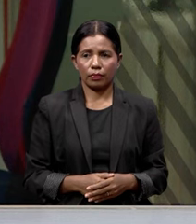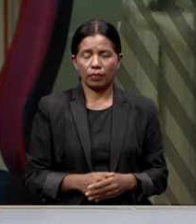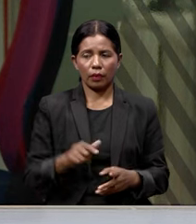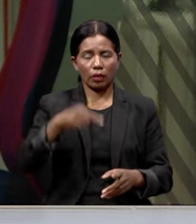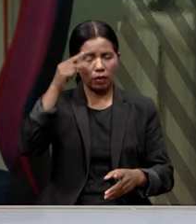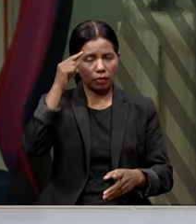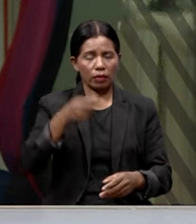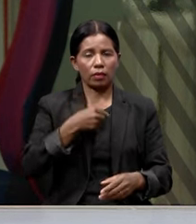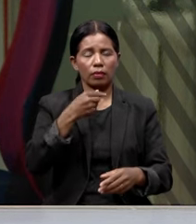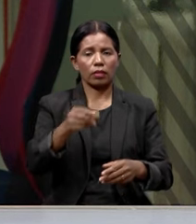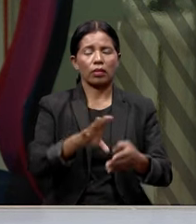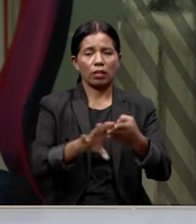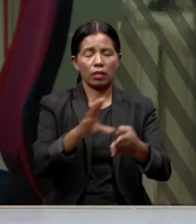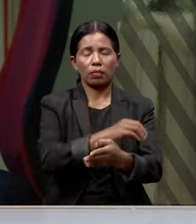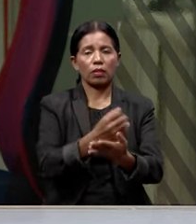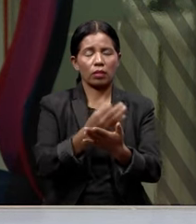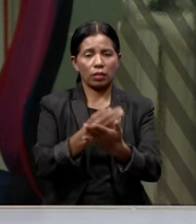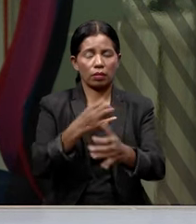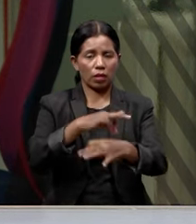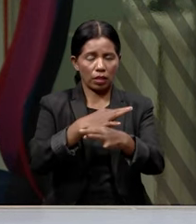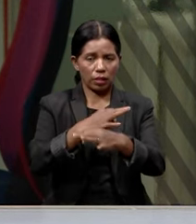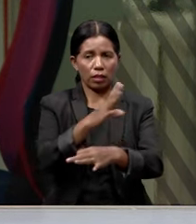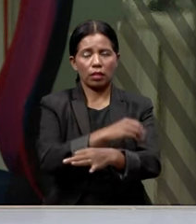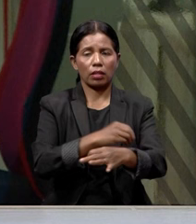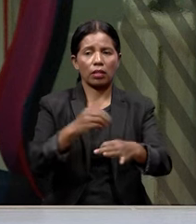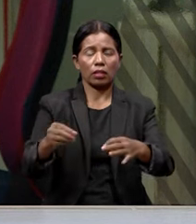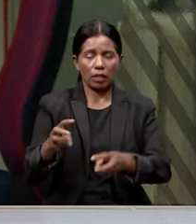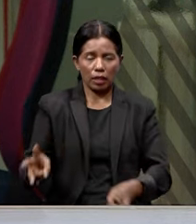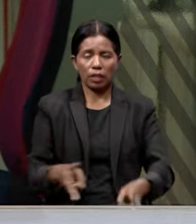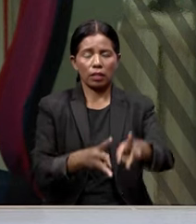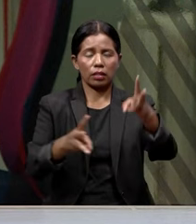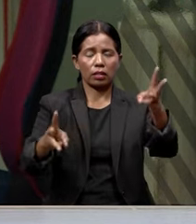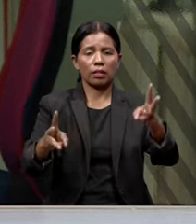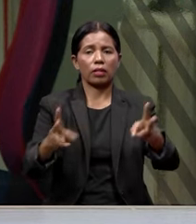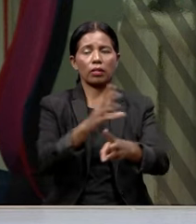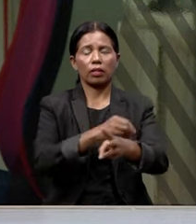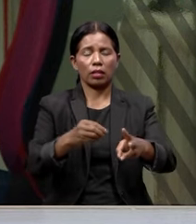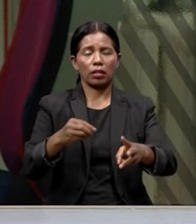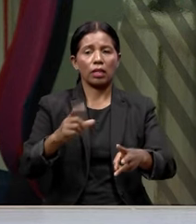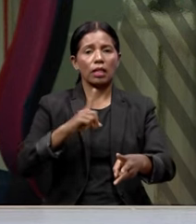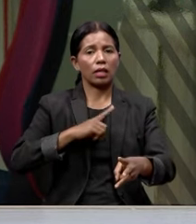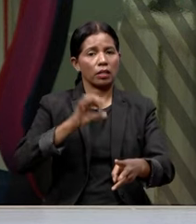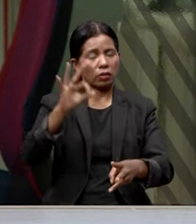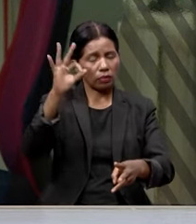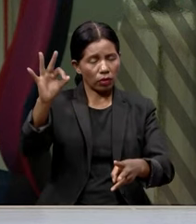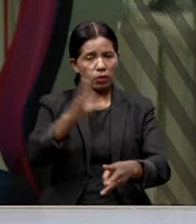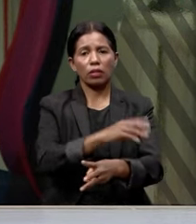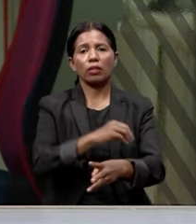Governo autoriza despesa para reabilitação no manutenção, secção na estrada entre cruzamento Letaforro no